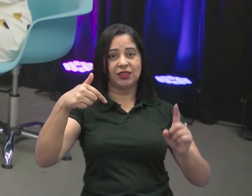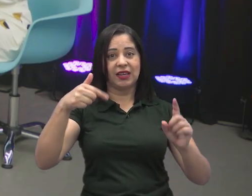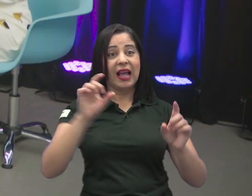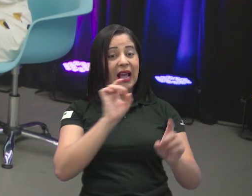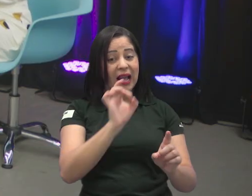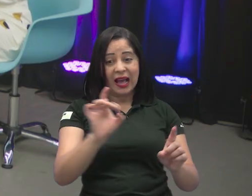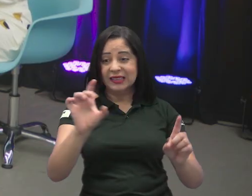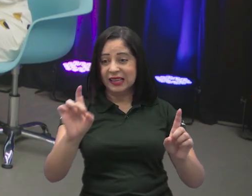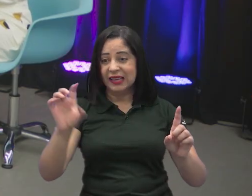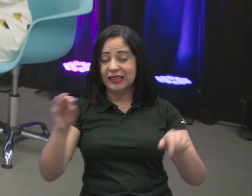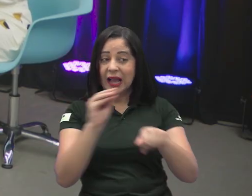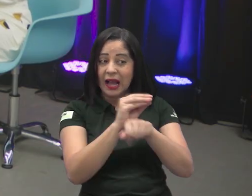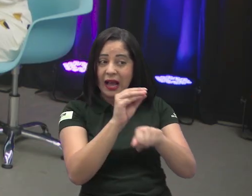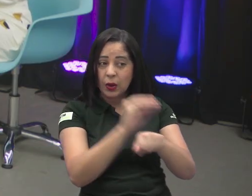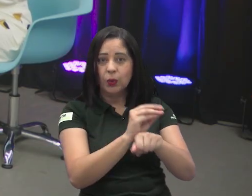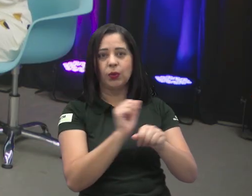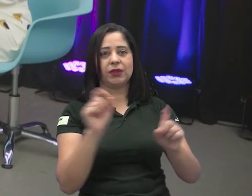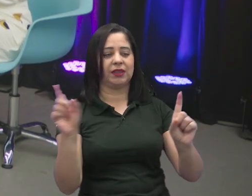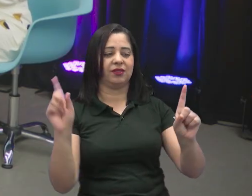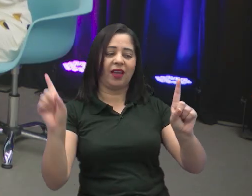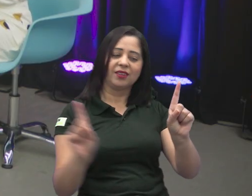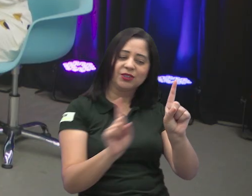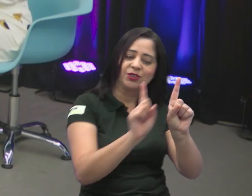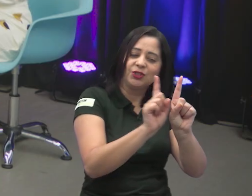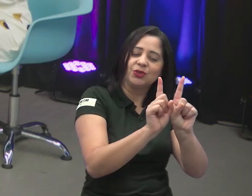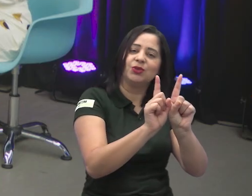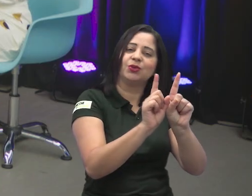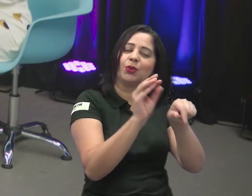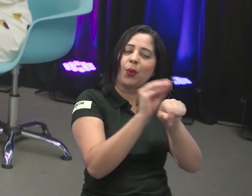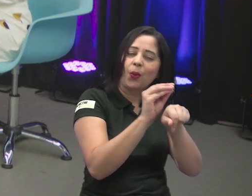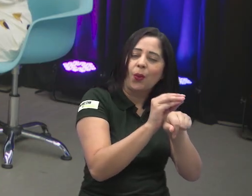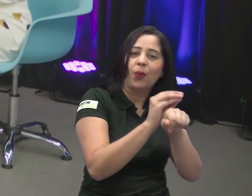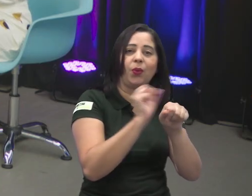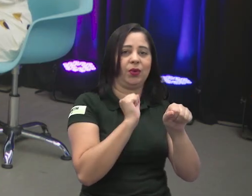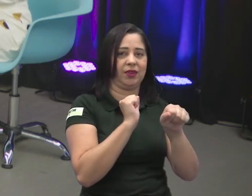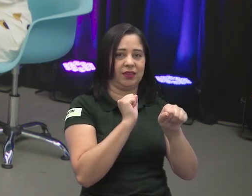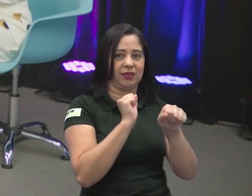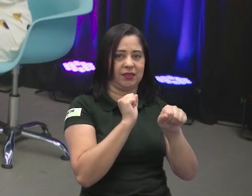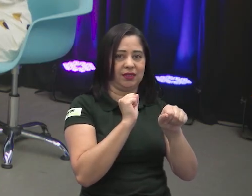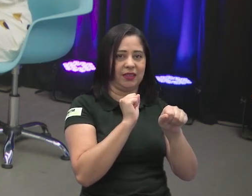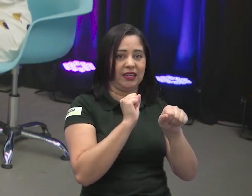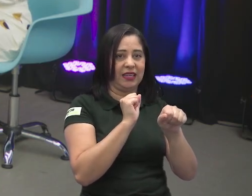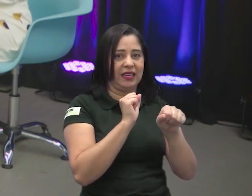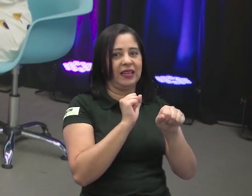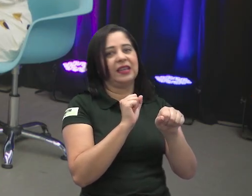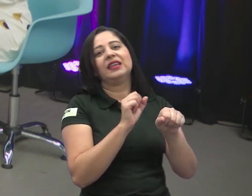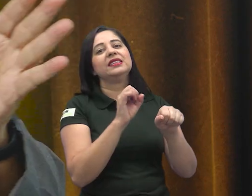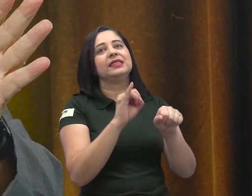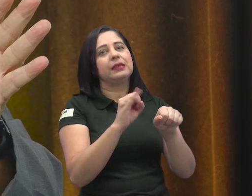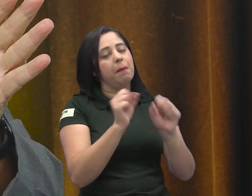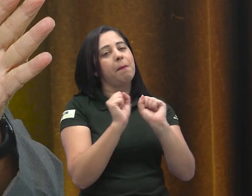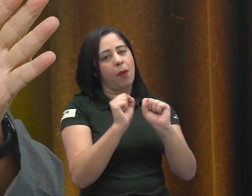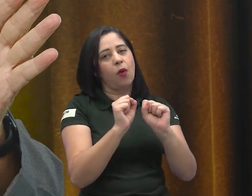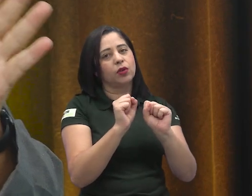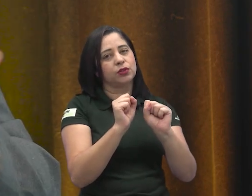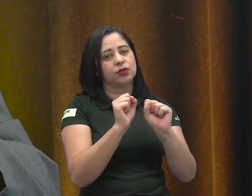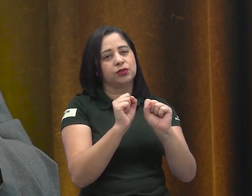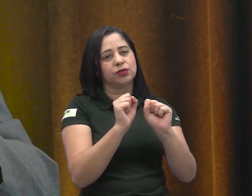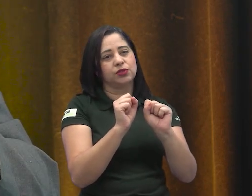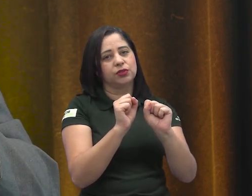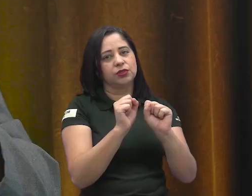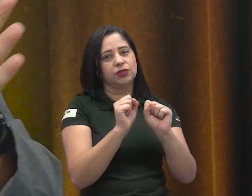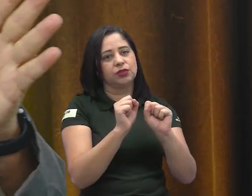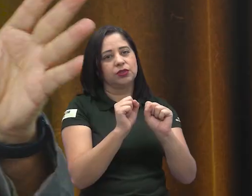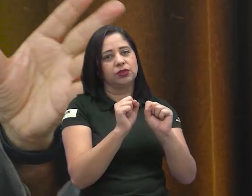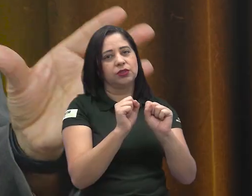revezando. Então, um vai dormir ou fica o dia inteiro, quer dizer, os que podem vir durante a semana, quem não vem durante